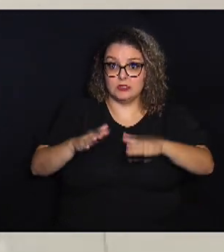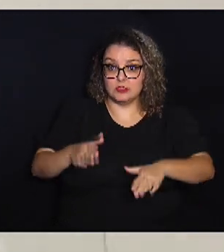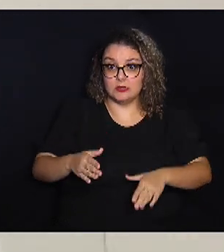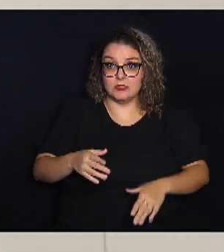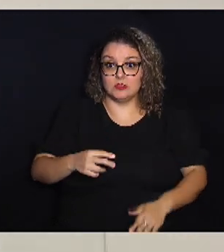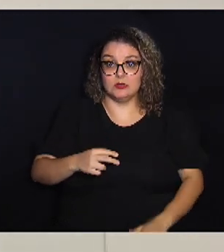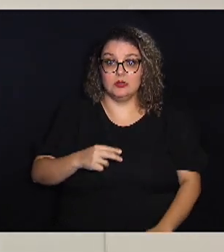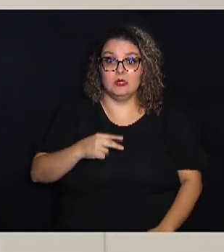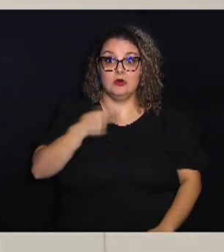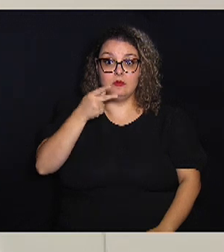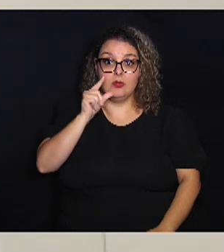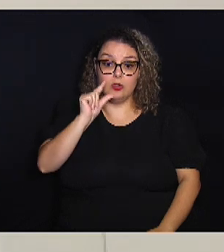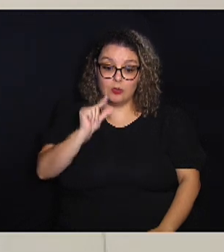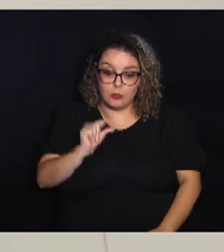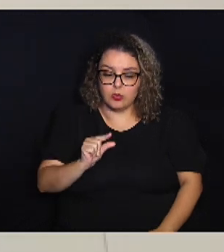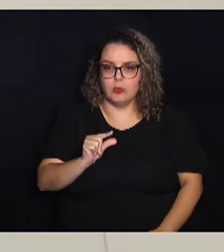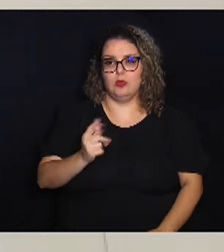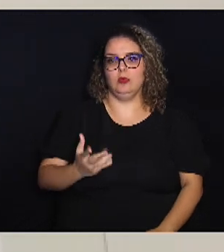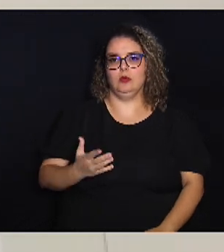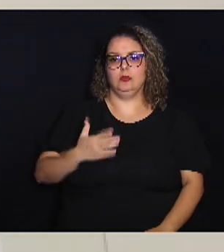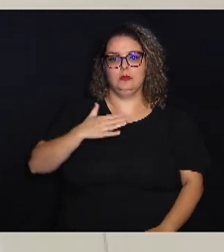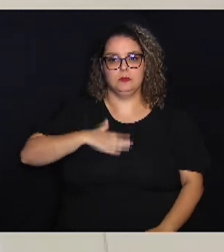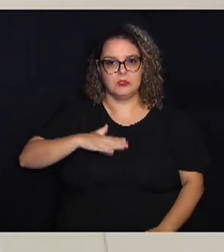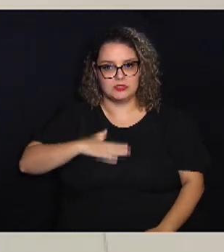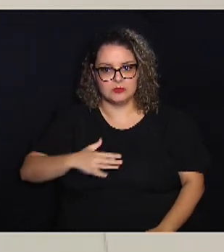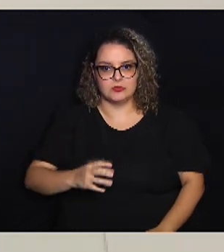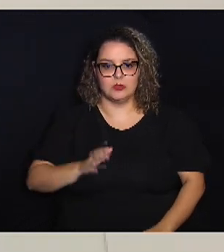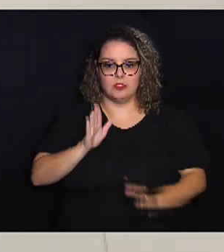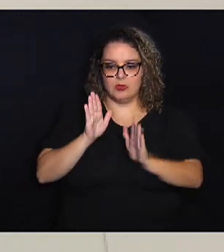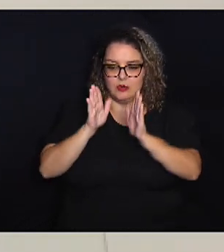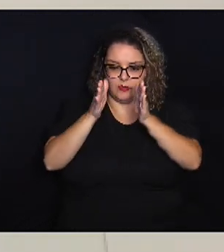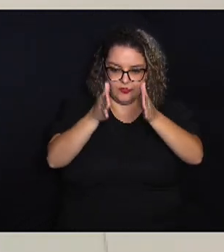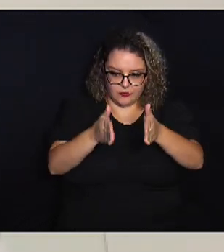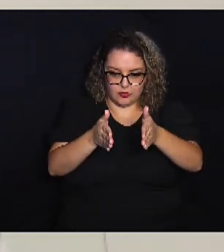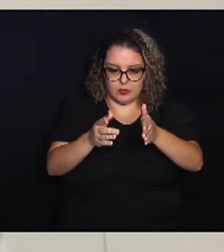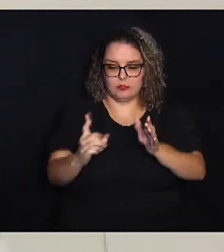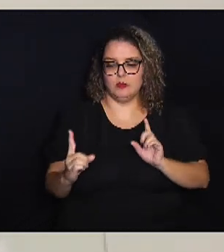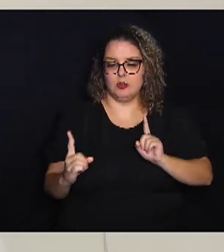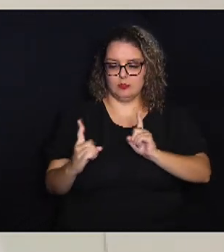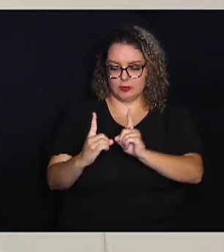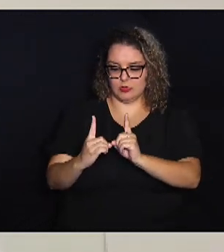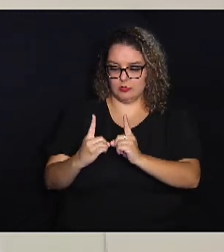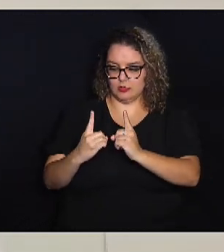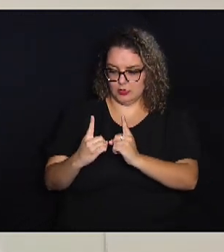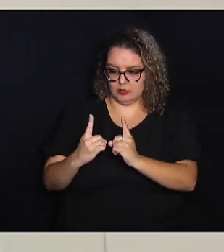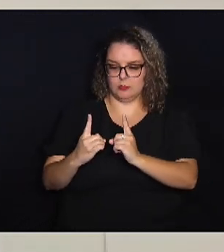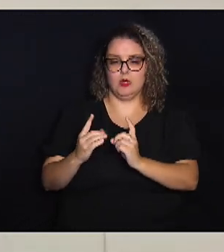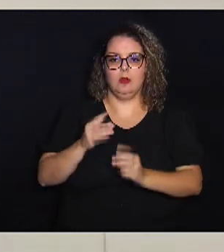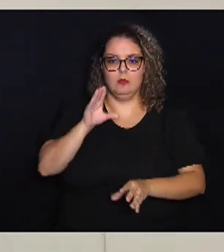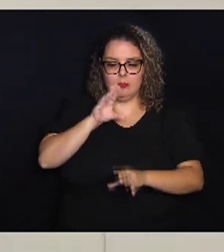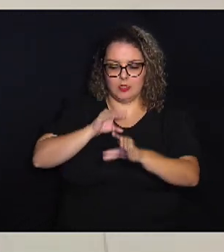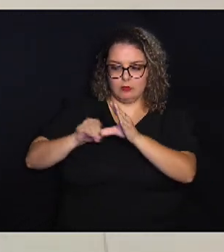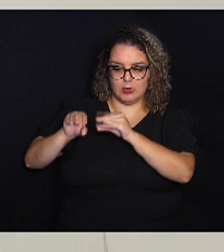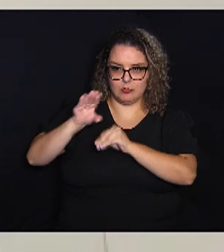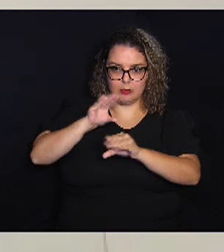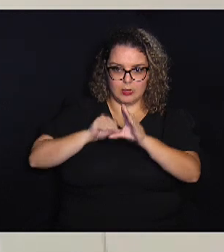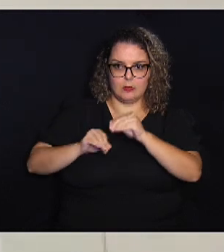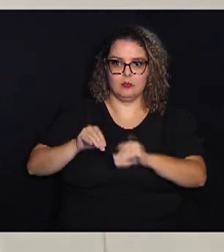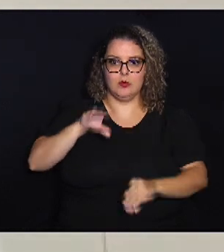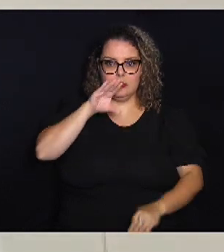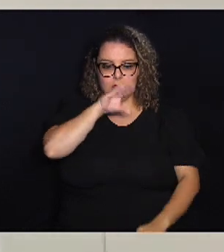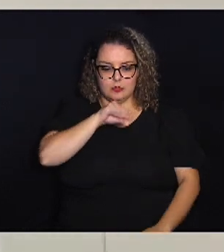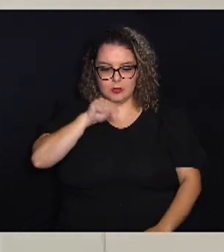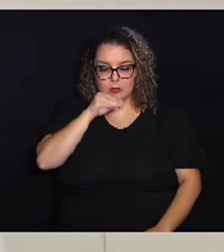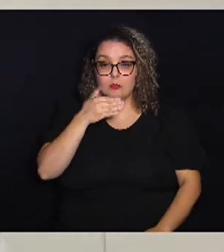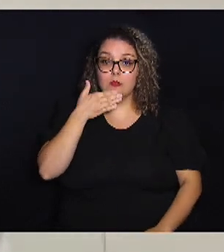mais devagar, direcionar a fala para esse paciente, articular